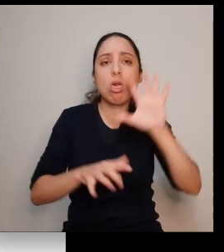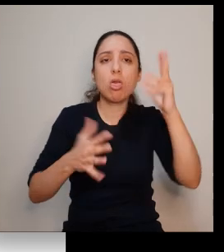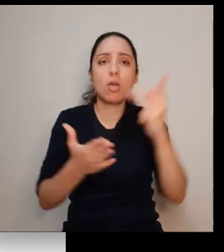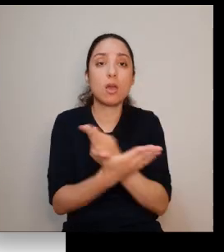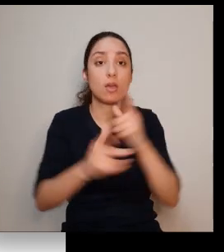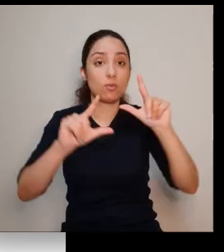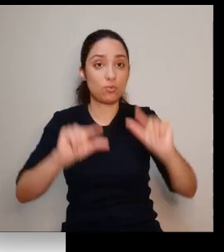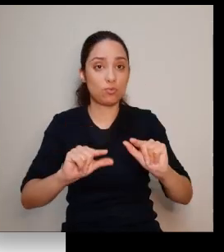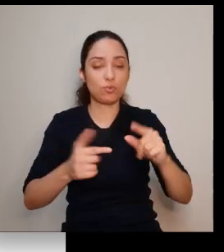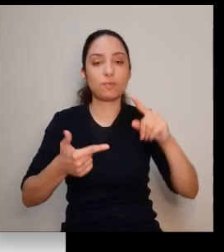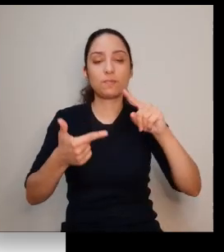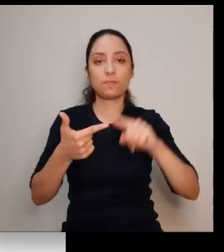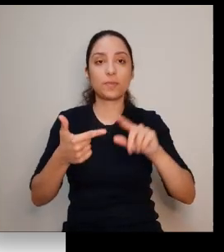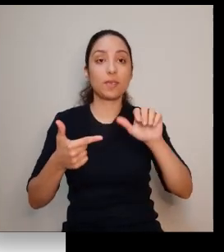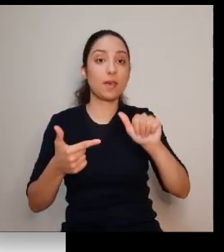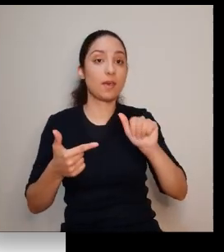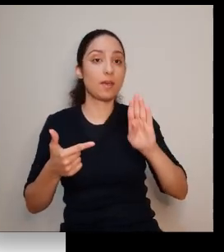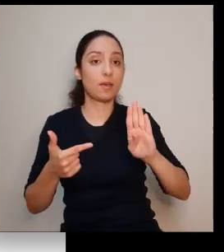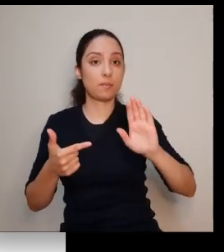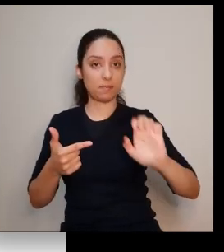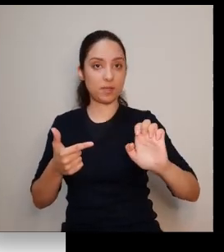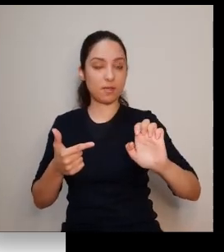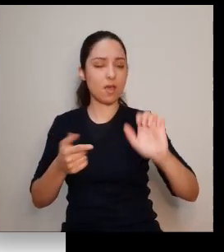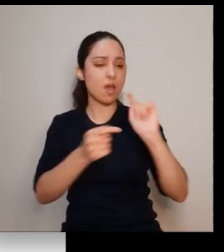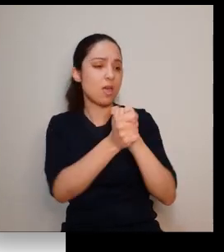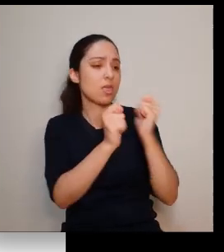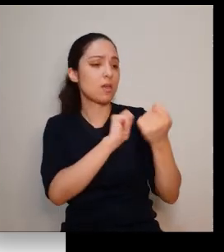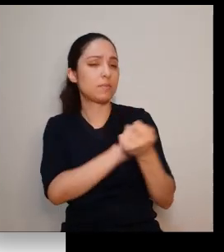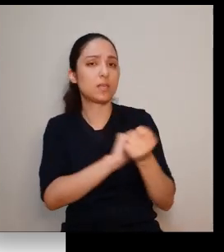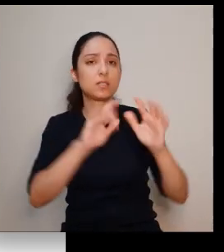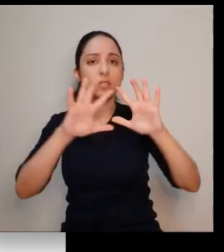de riscos de desastres baseada nos ecossistemas,